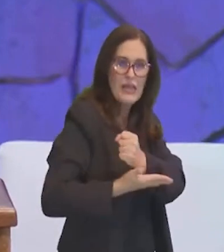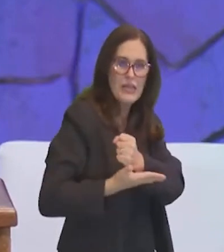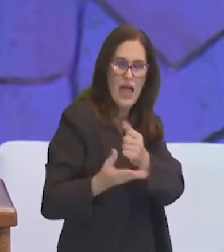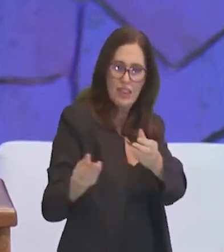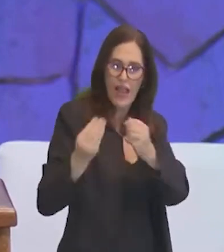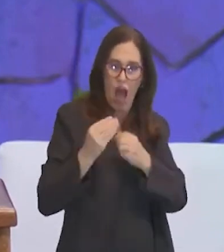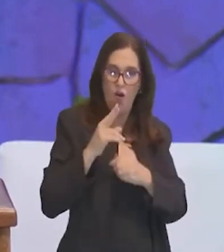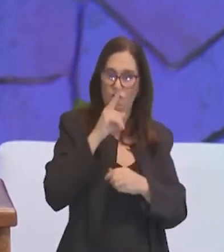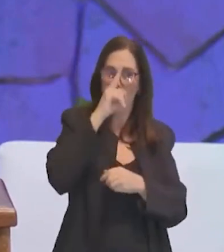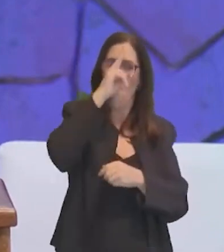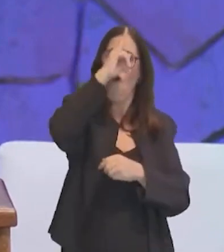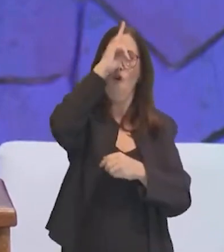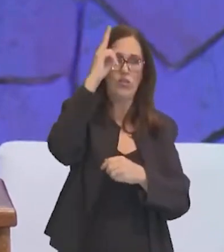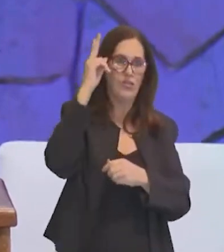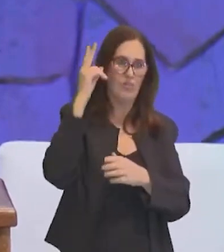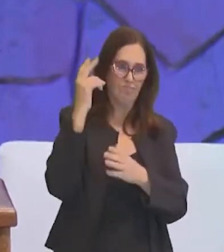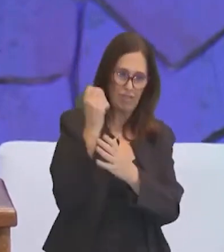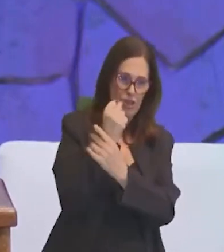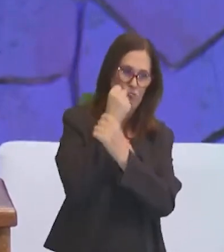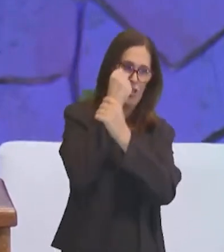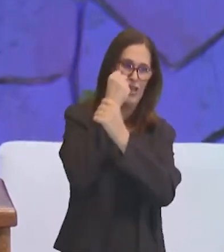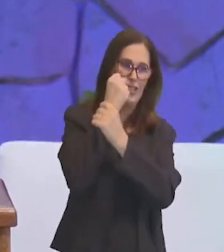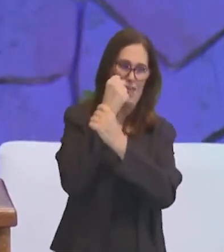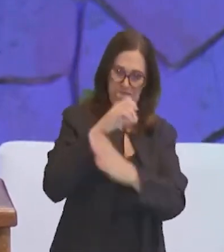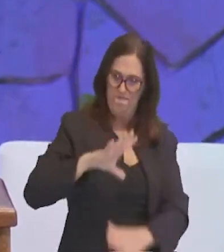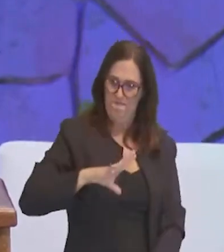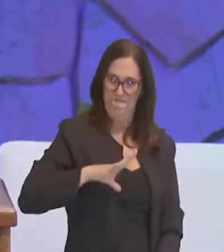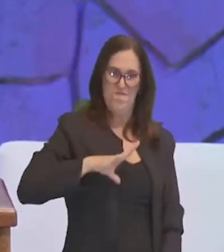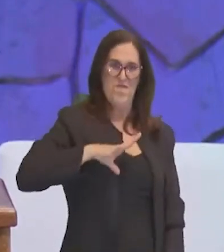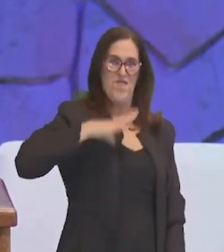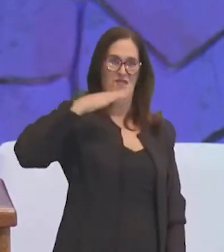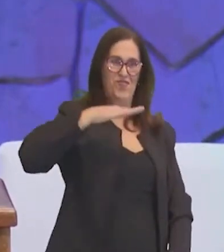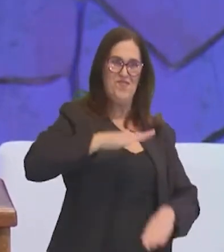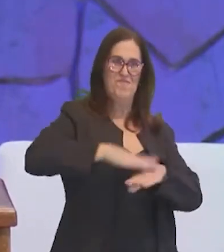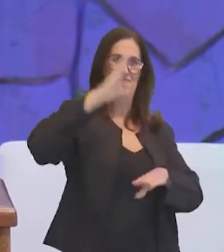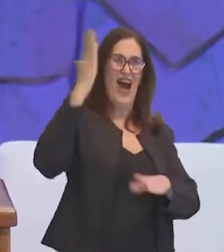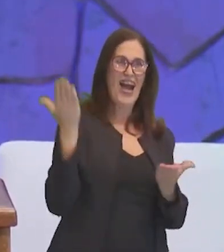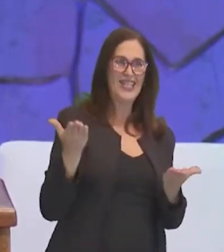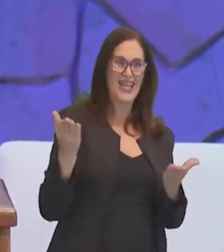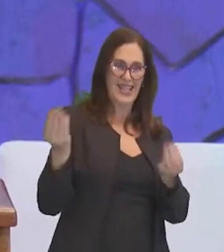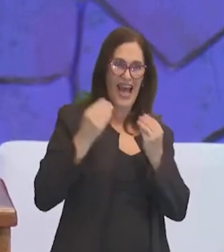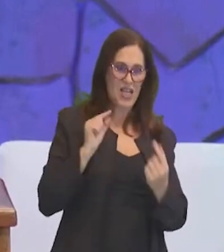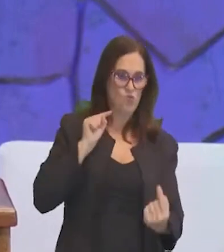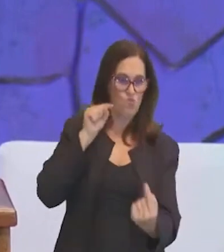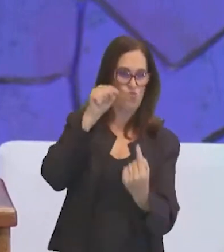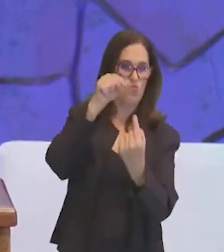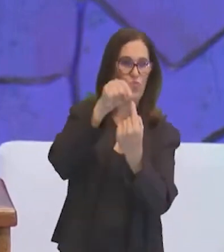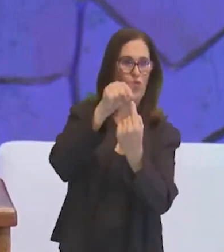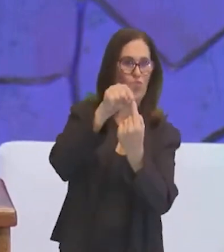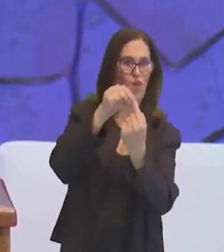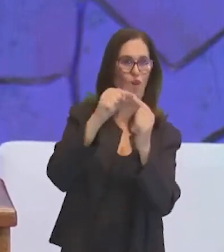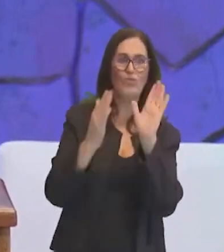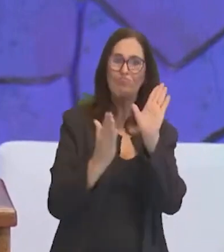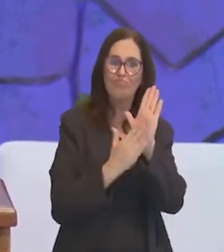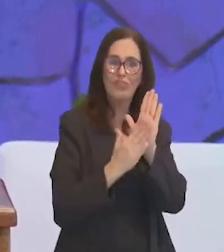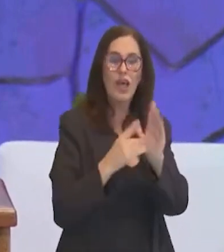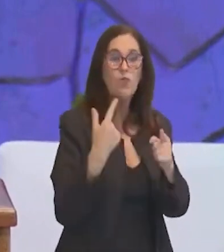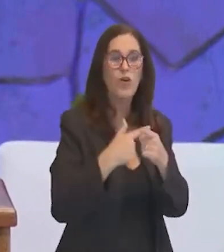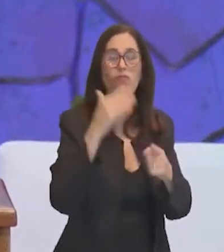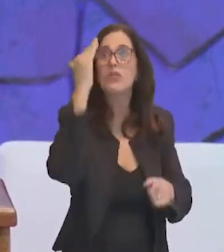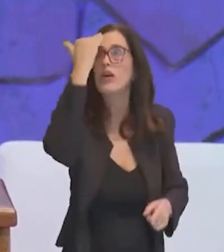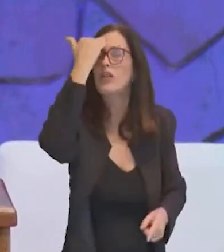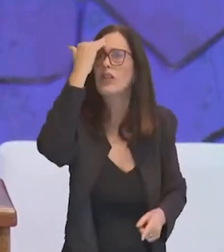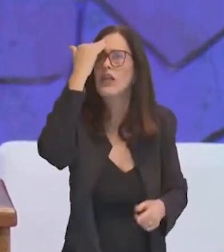forte, nos deixa mais corajoso, traz propósito, porque você